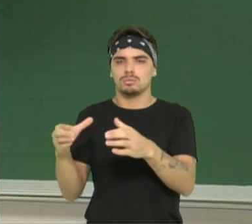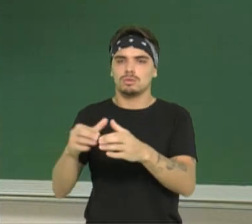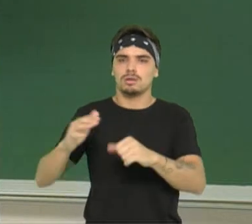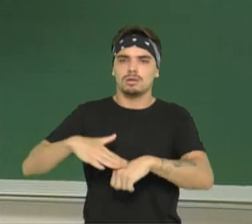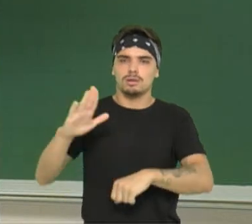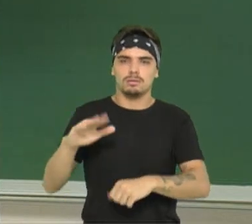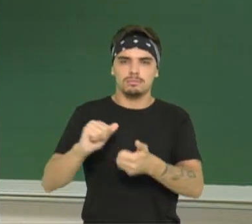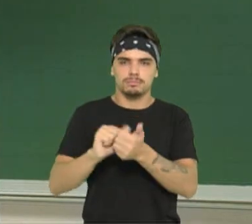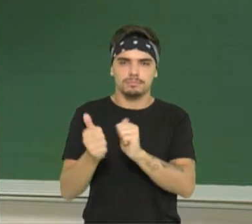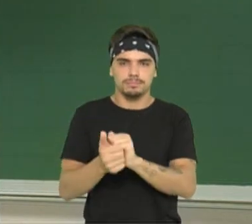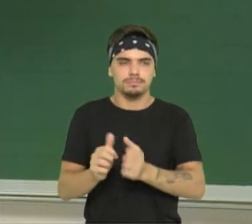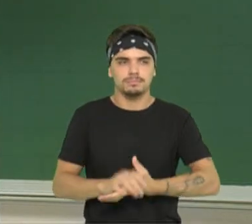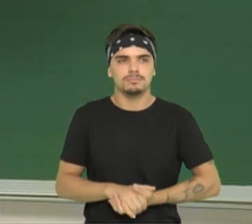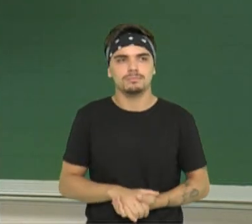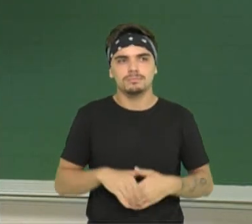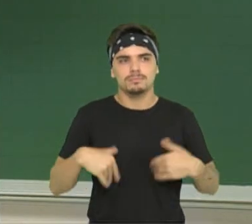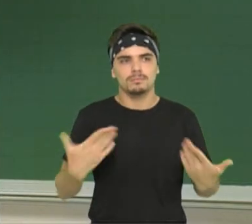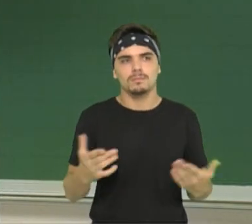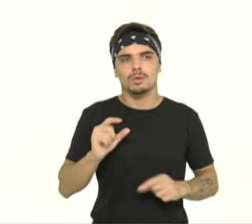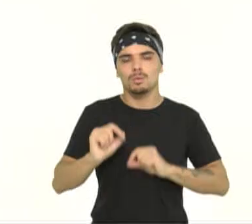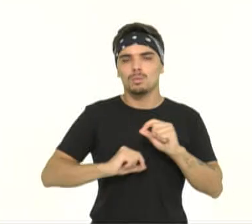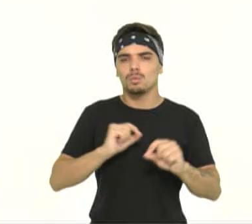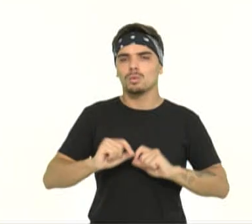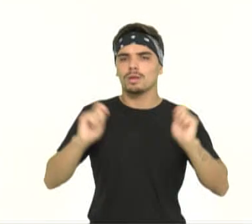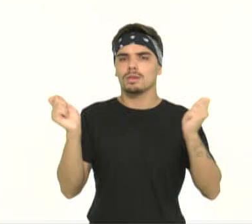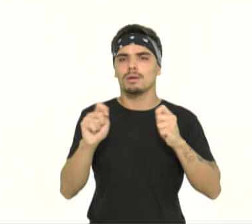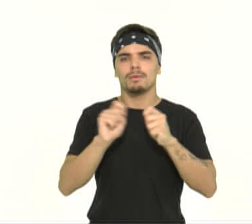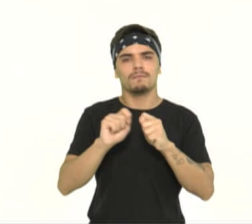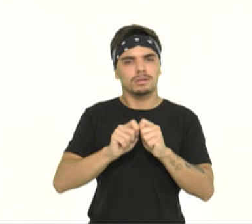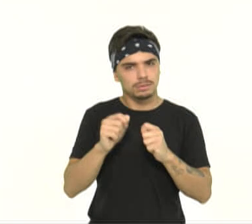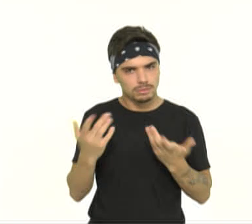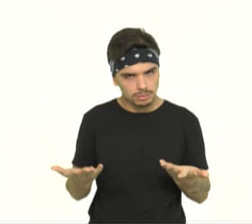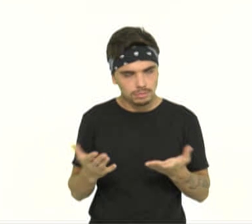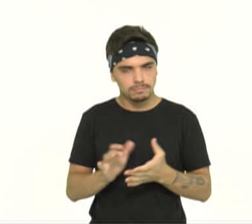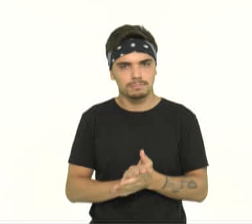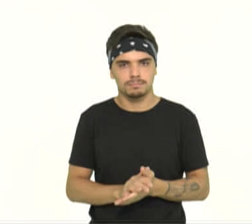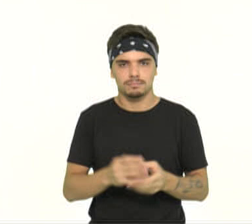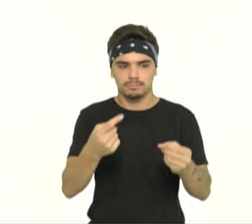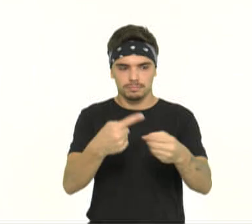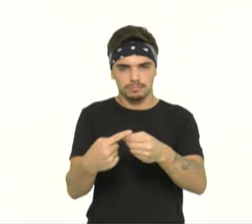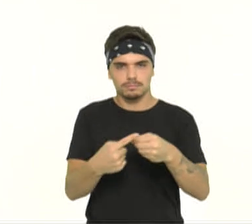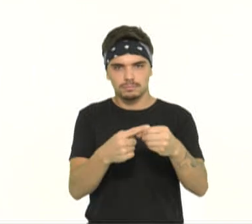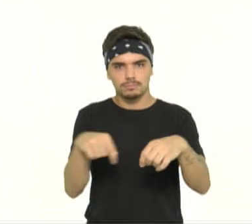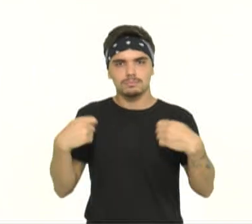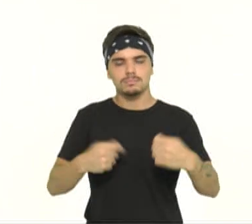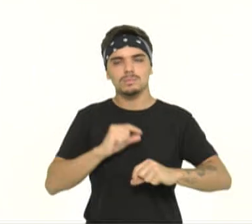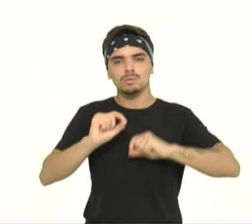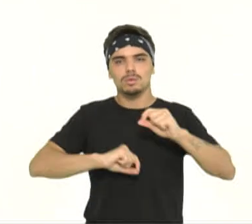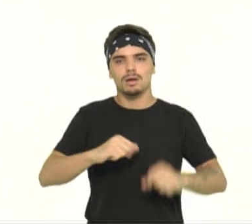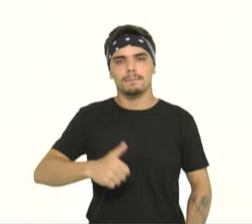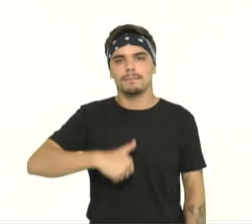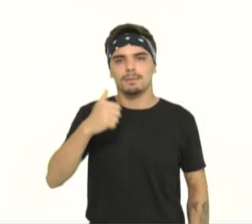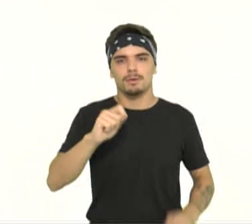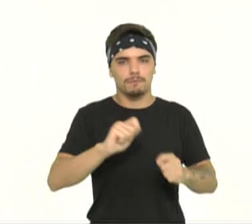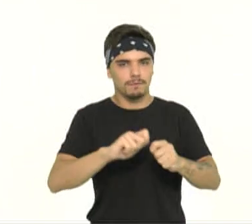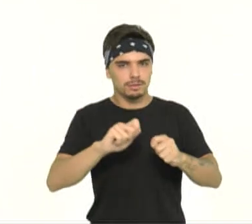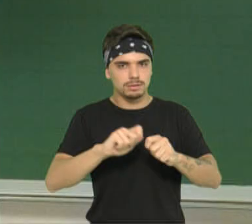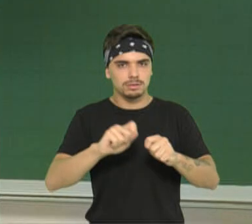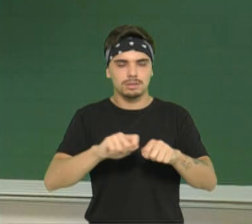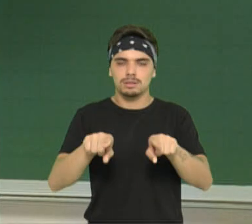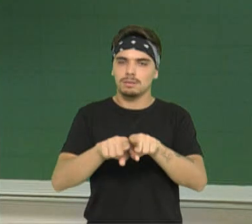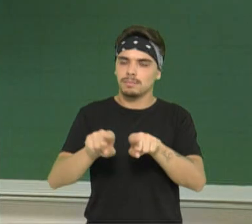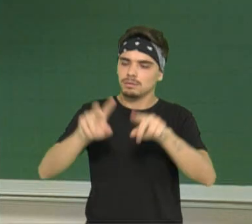mais adequado. Bom, o que pode ser feito então? As cidades devem, primeiro, realizar